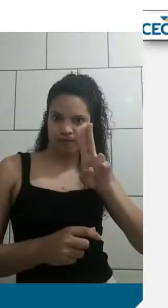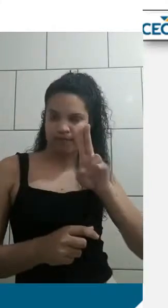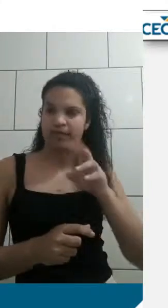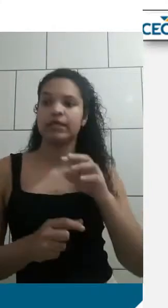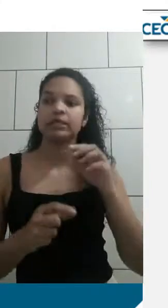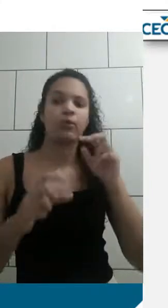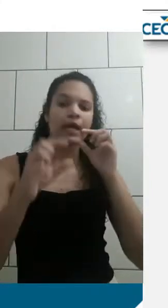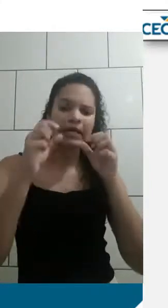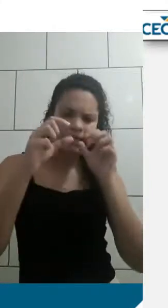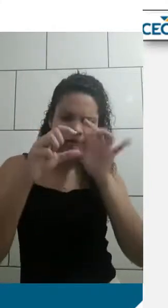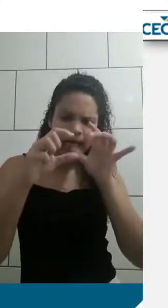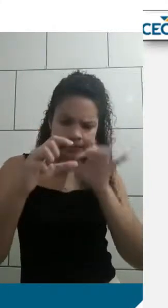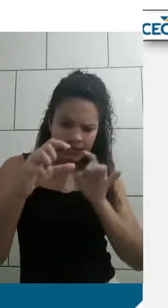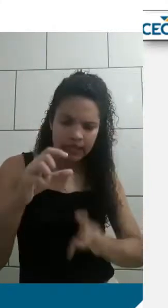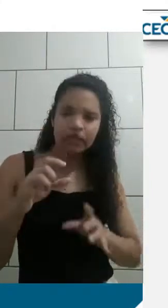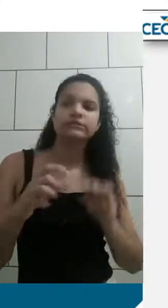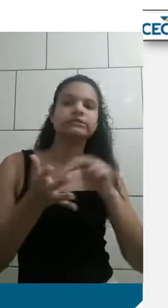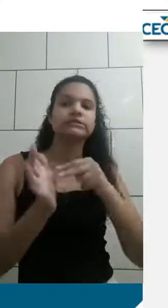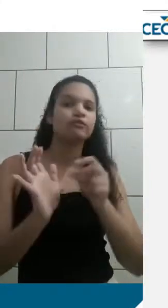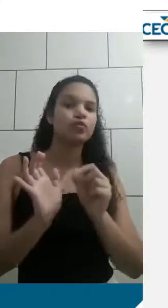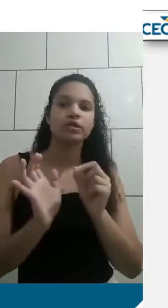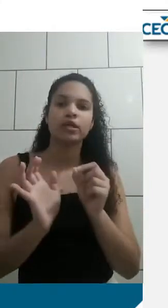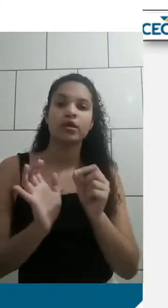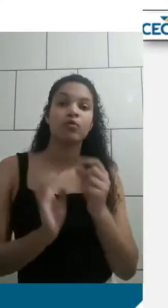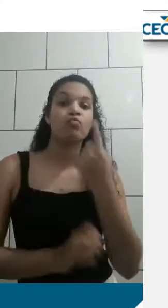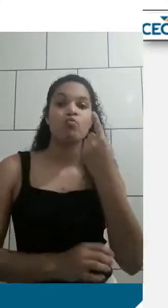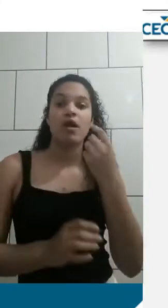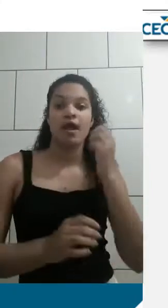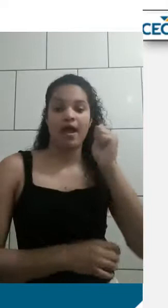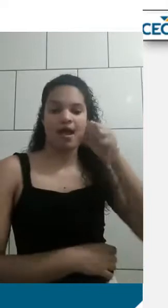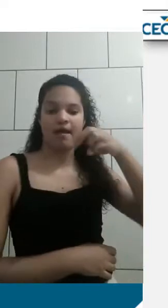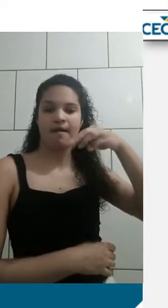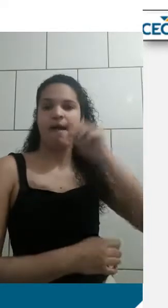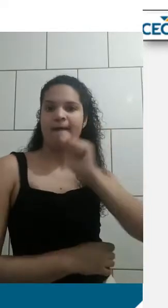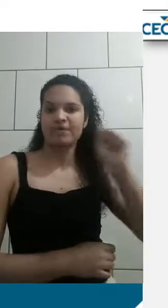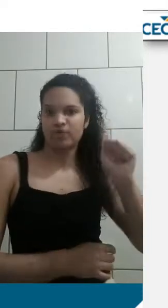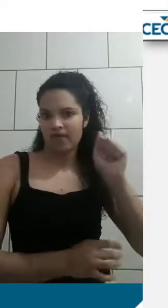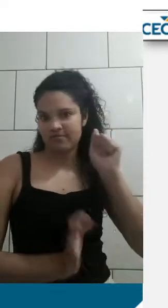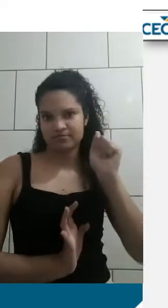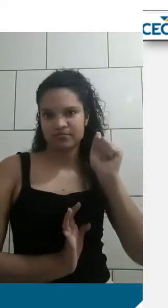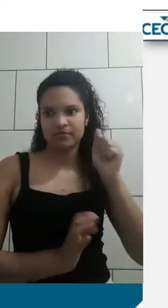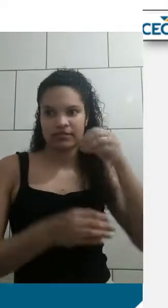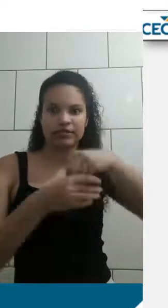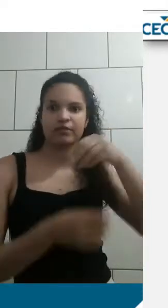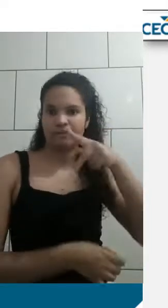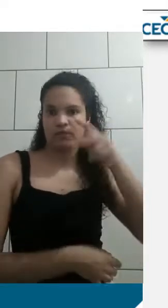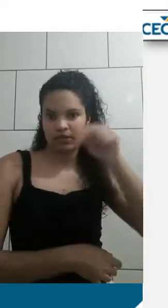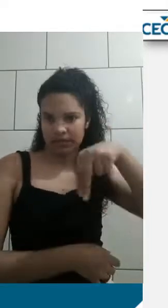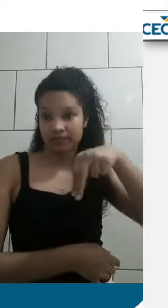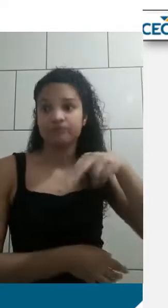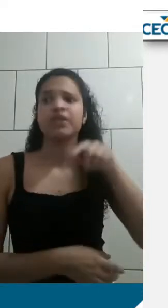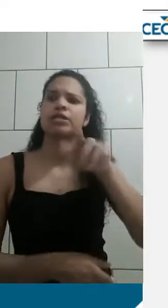de um aminoácido na cadeia de proteínas em formação. Essa condição foi confirmada